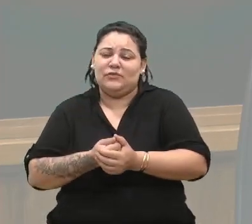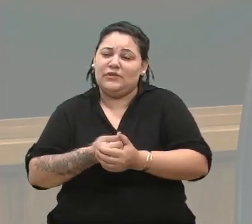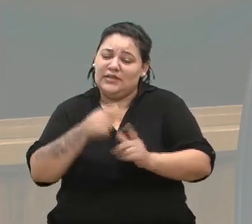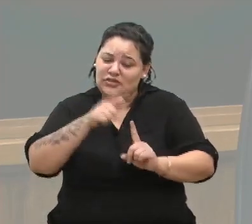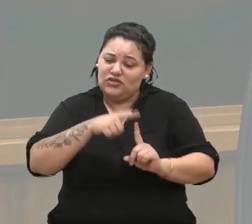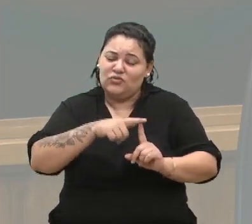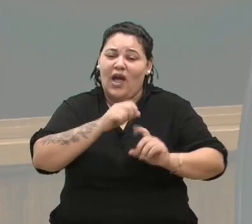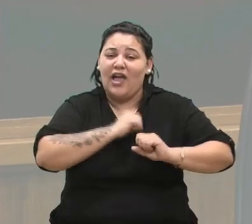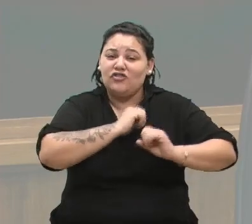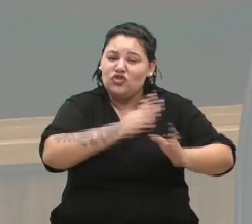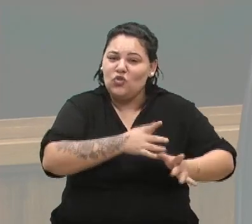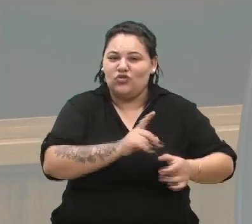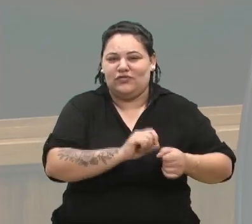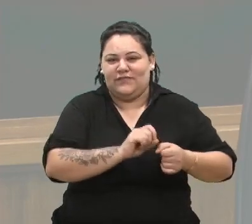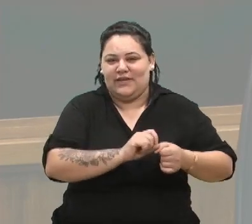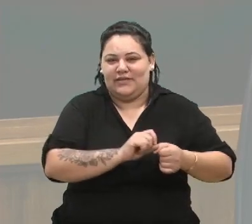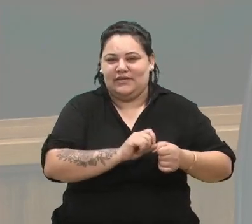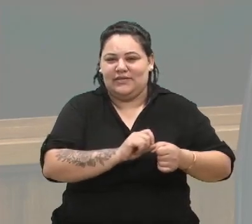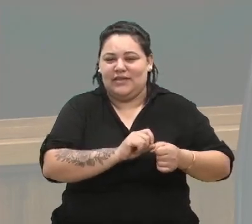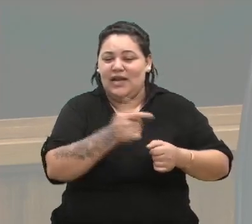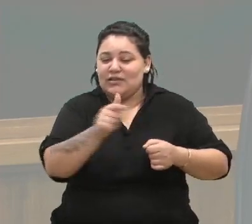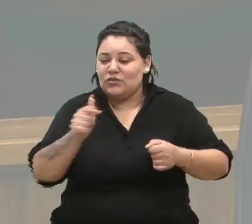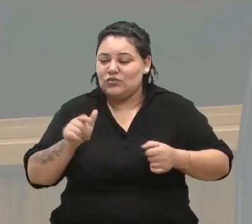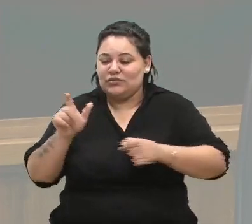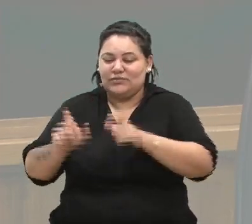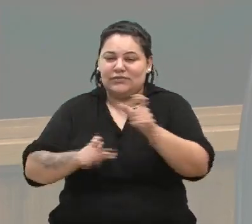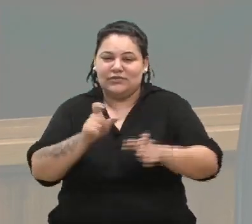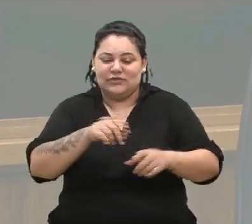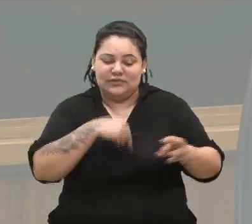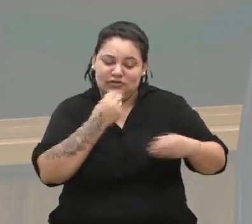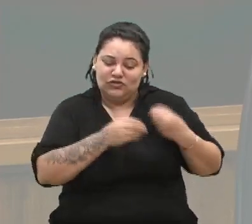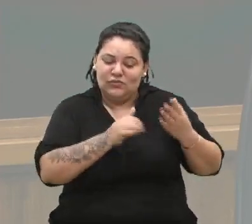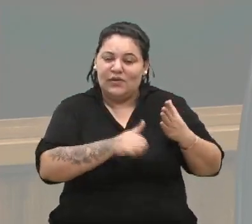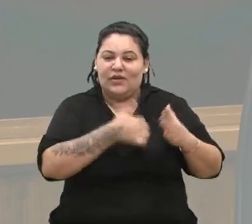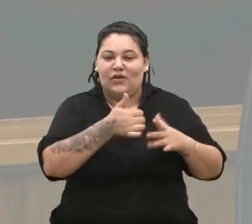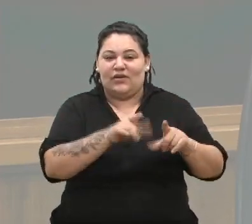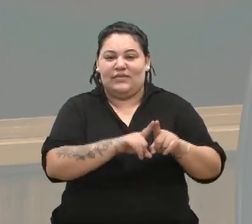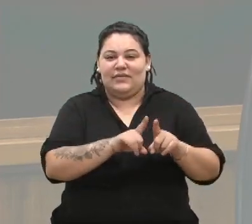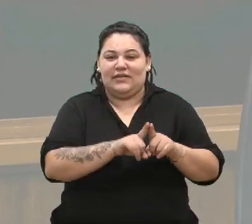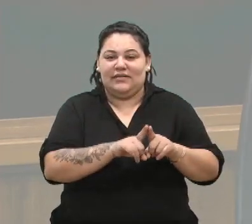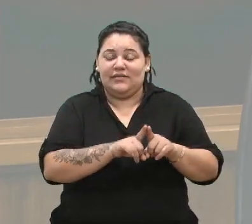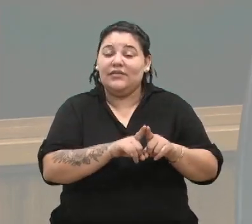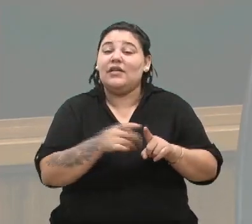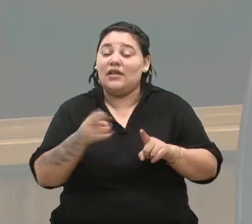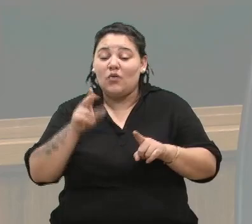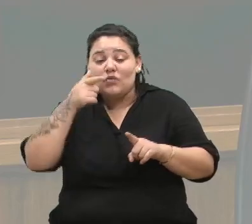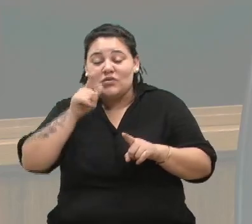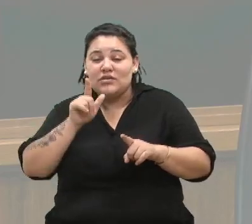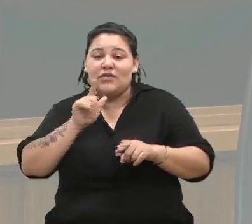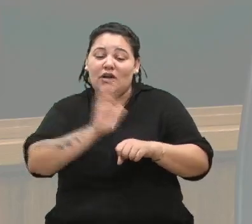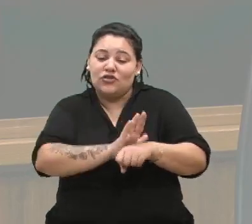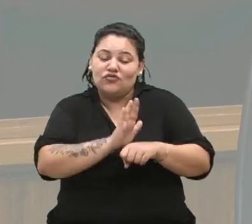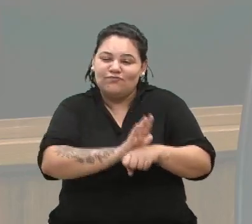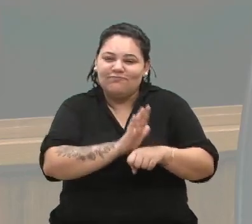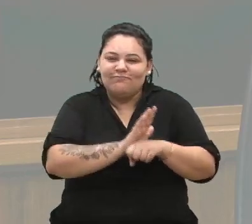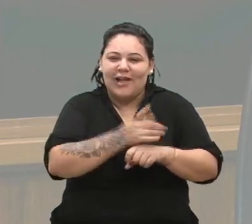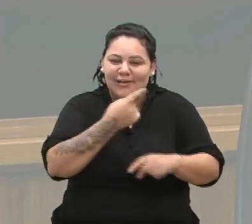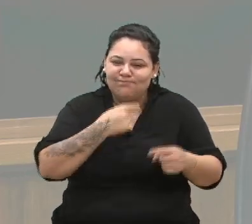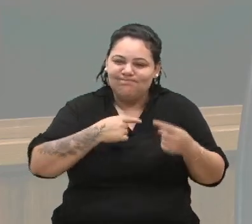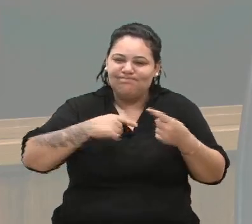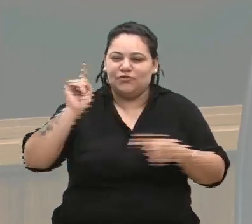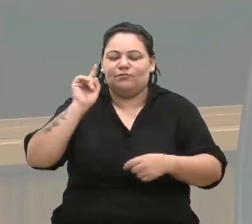que fazem com que também as pessoas se sintam melhor e talvez até ajudem a superar essa doença, porque a gente sabe